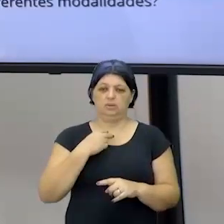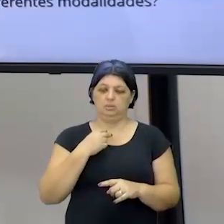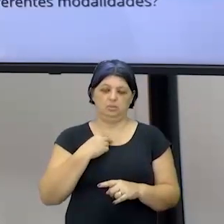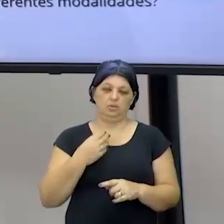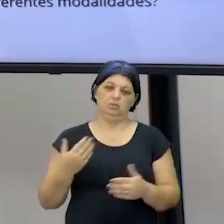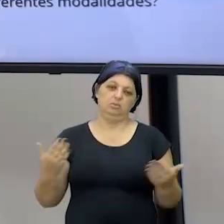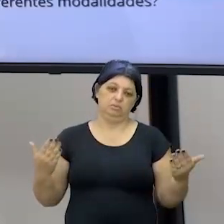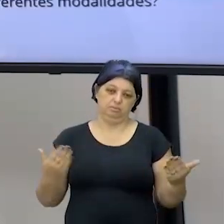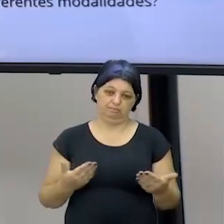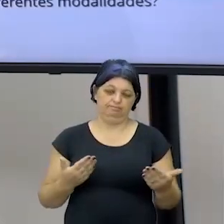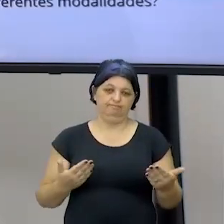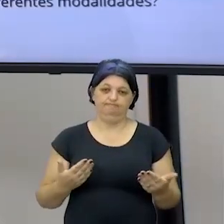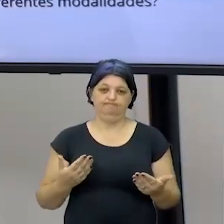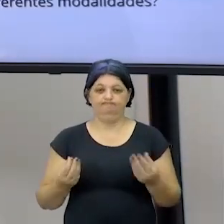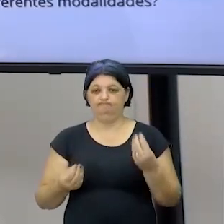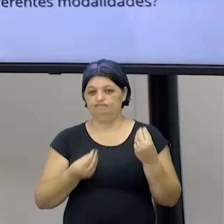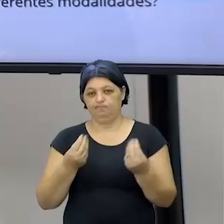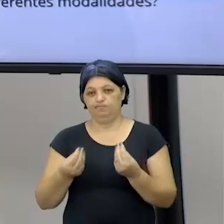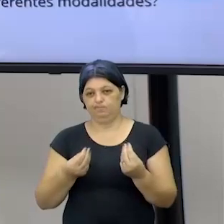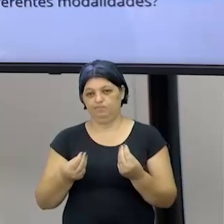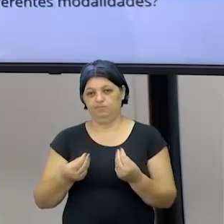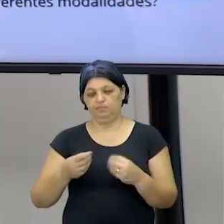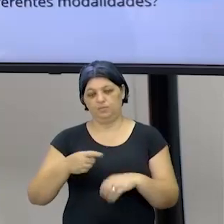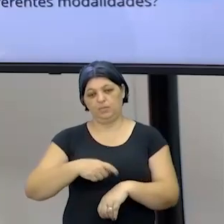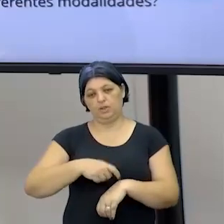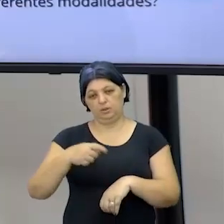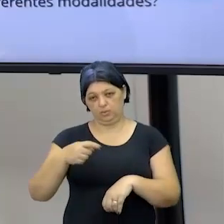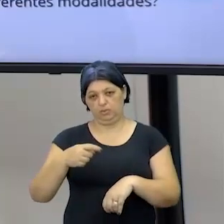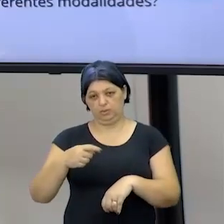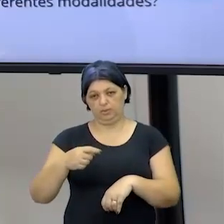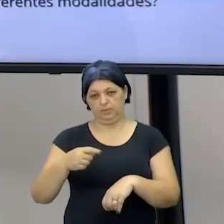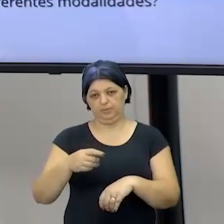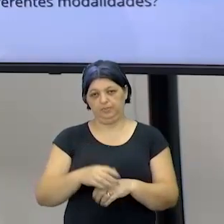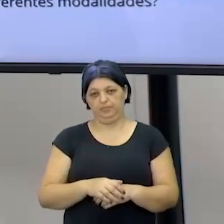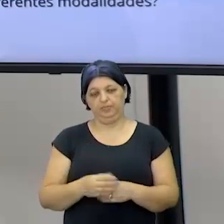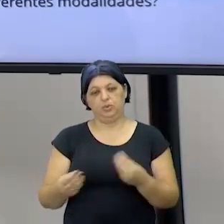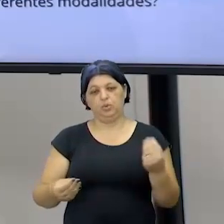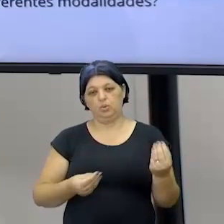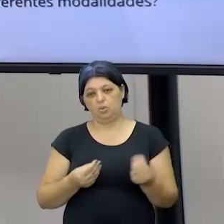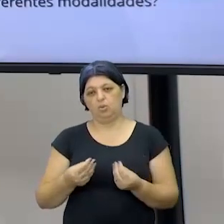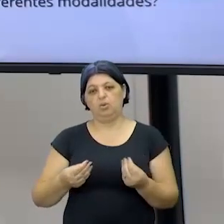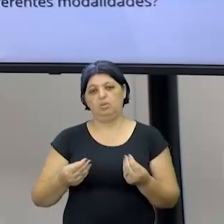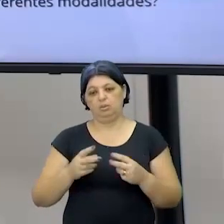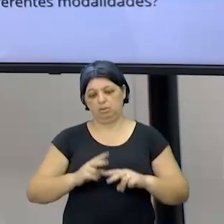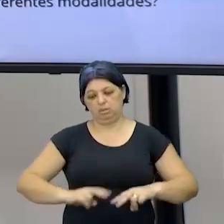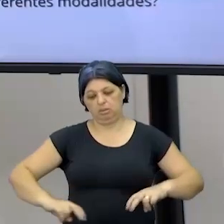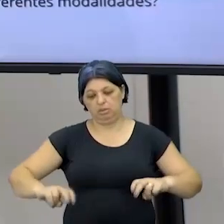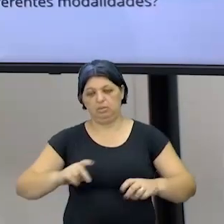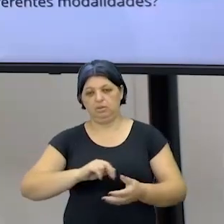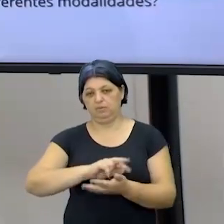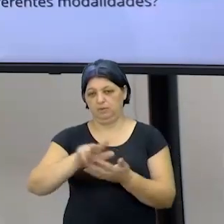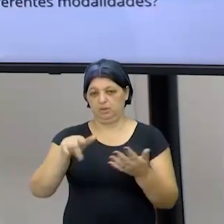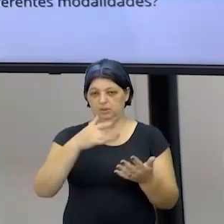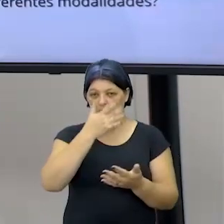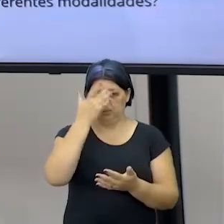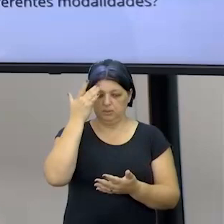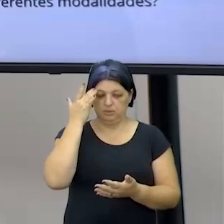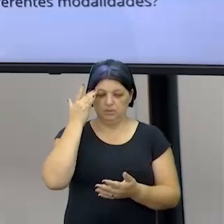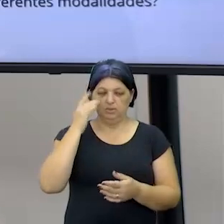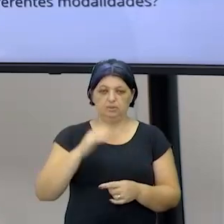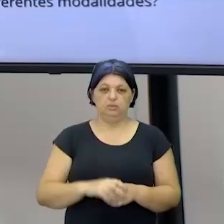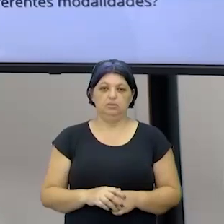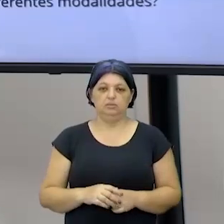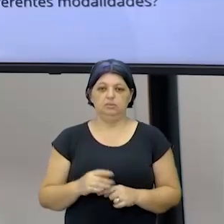né? Eu não tinha nesse exato momento como trazer várias pessoas para fazer a roda de conversa, a